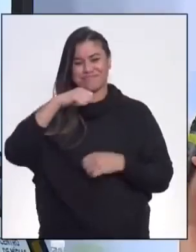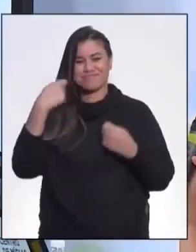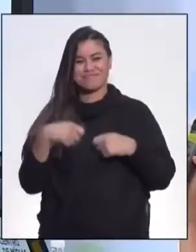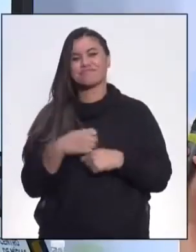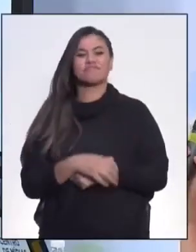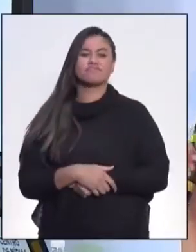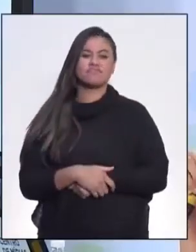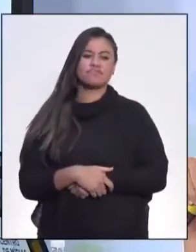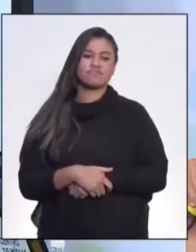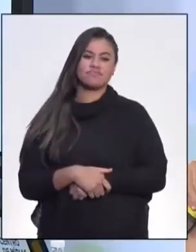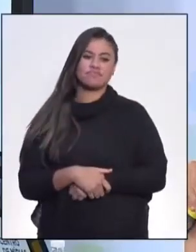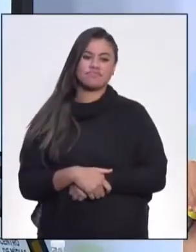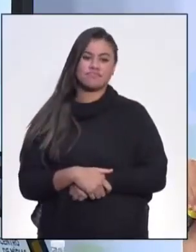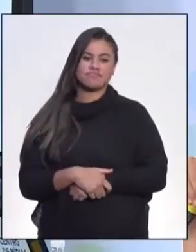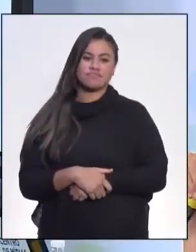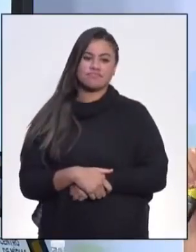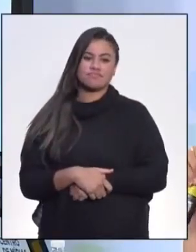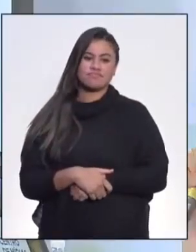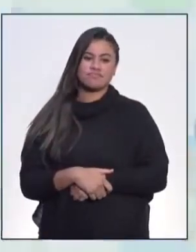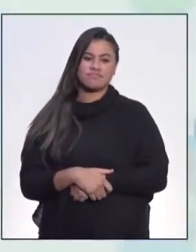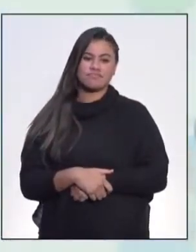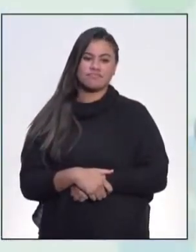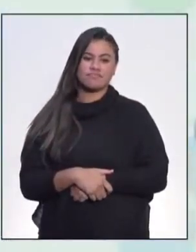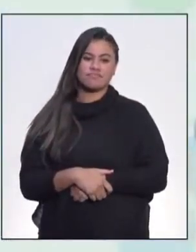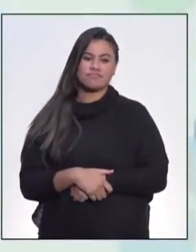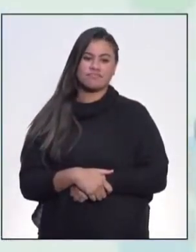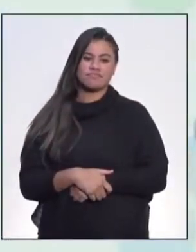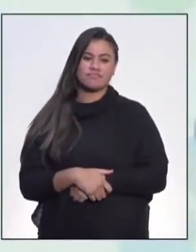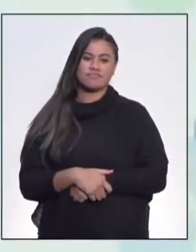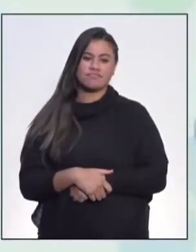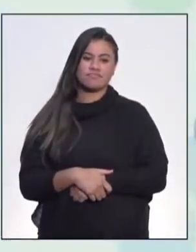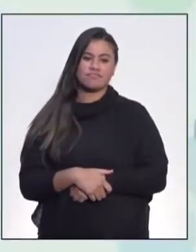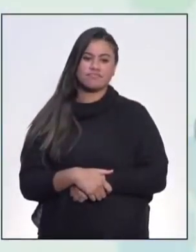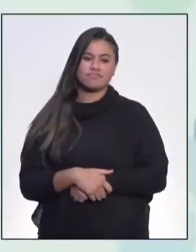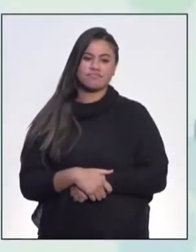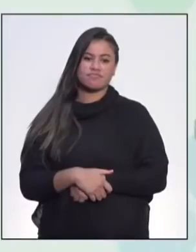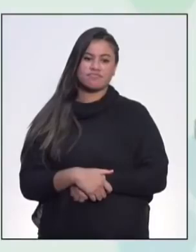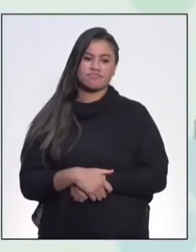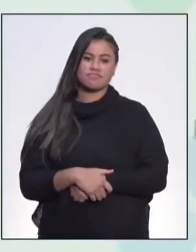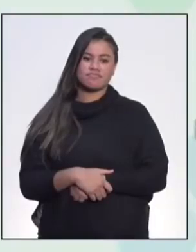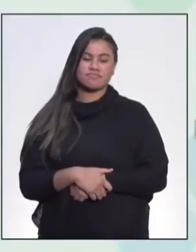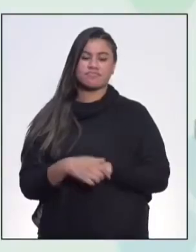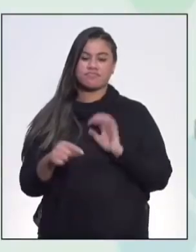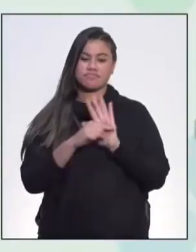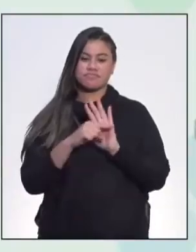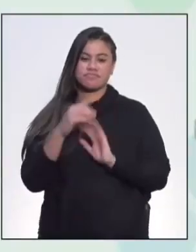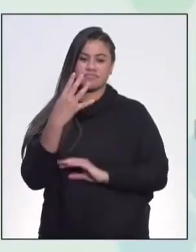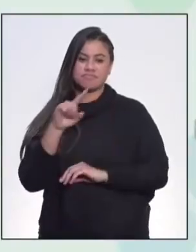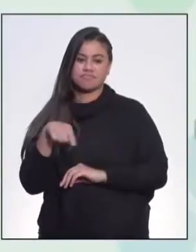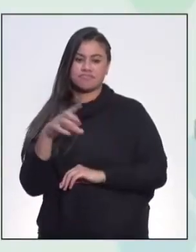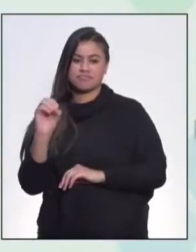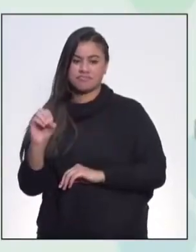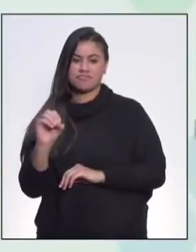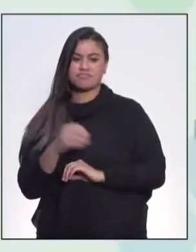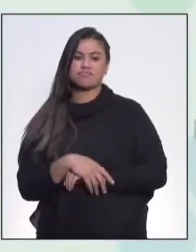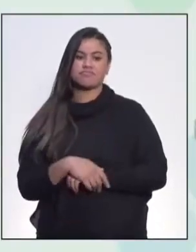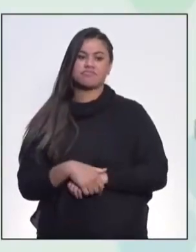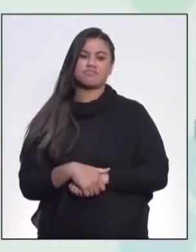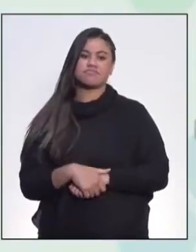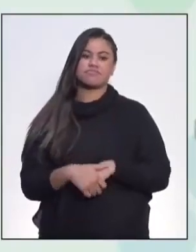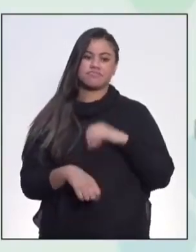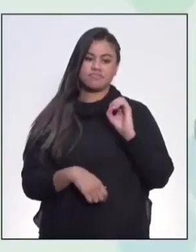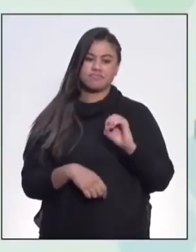anotar só o vértice aqui, vai, para facilitar a minha vida. Menos 4 e 0. E cruza no 0 e? 32. Também, professora, por que